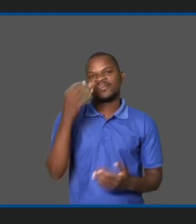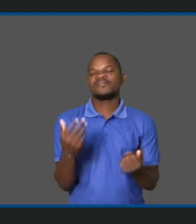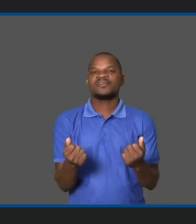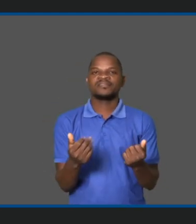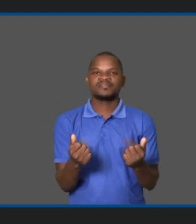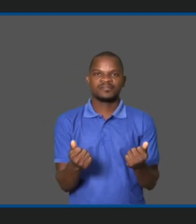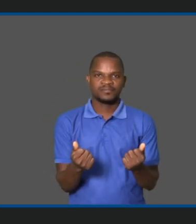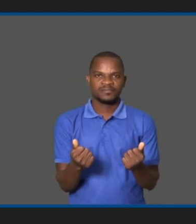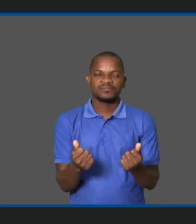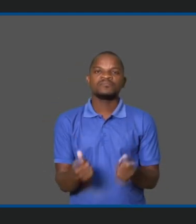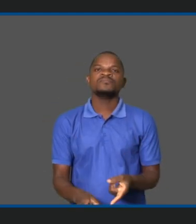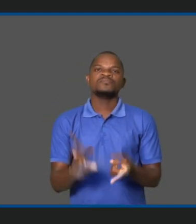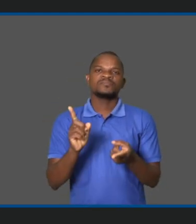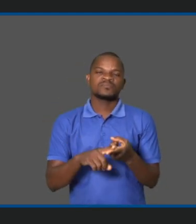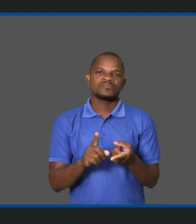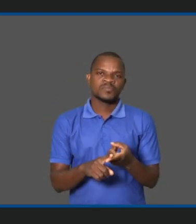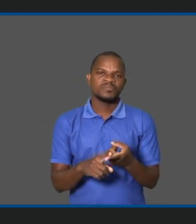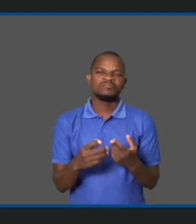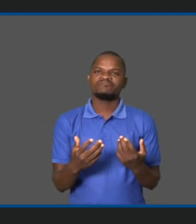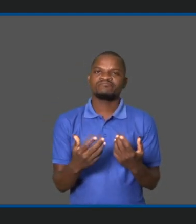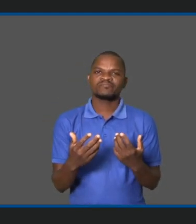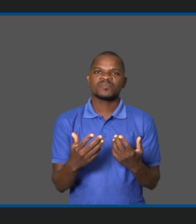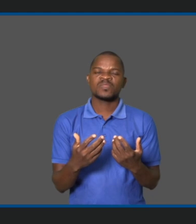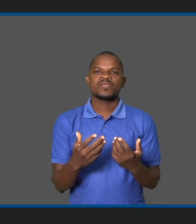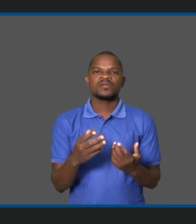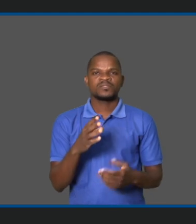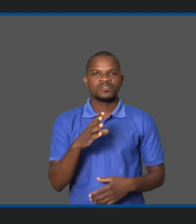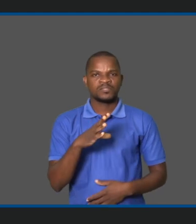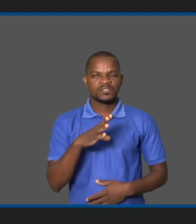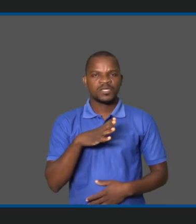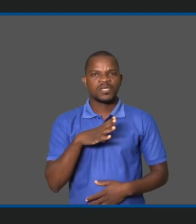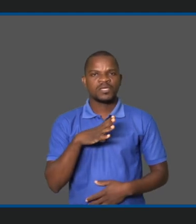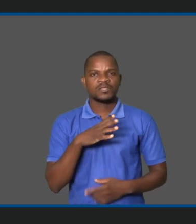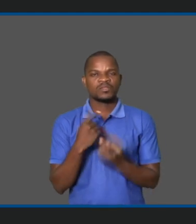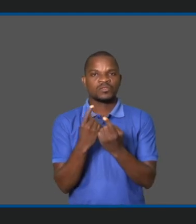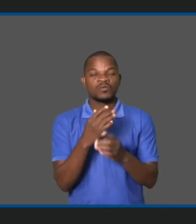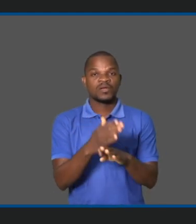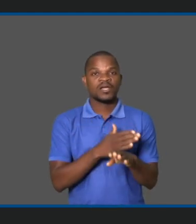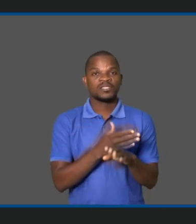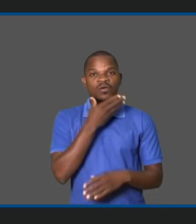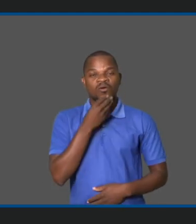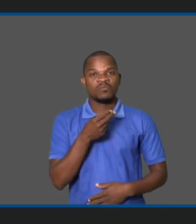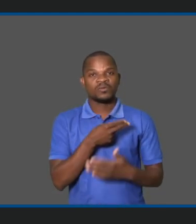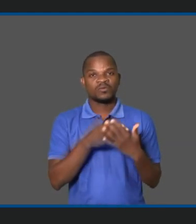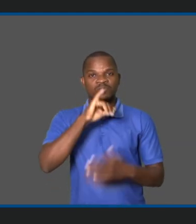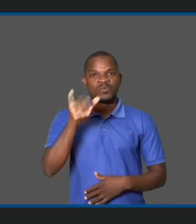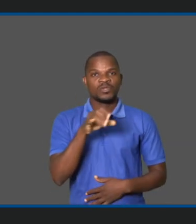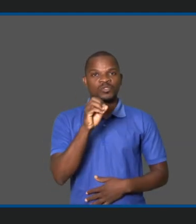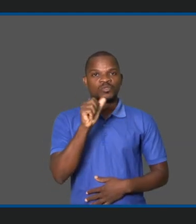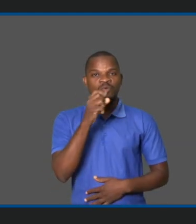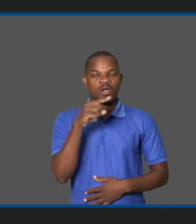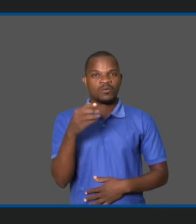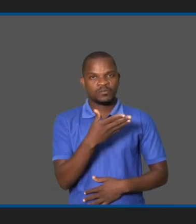tomando aquilo que estava a falar aqui o doutor, nós vimos uma parte do vídeo. Não sabemos de onde é que